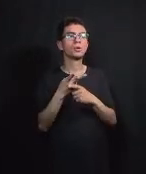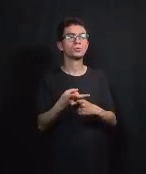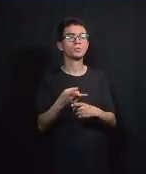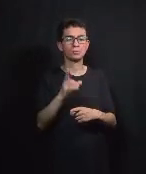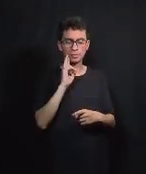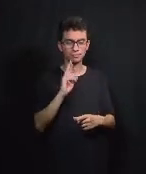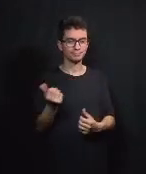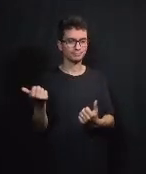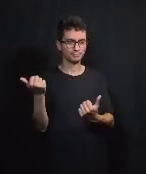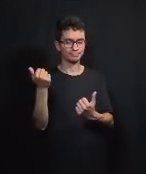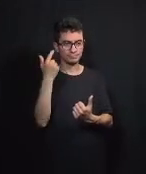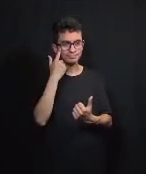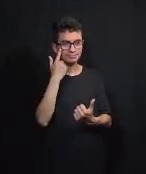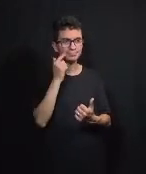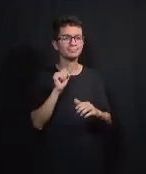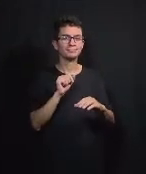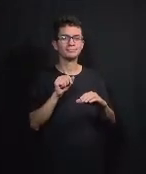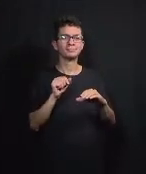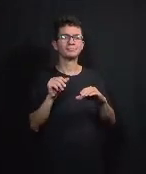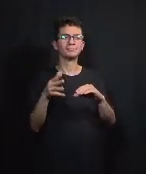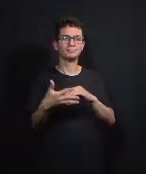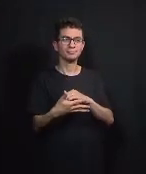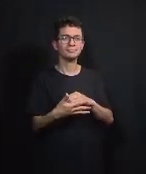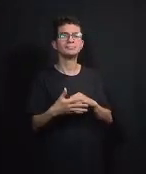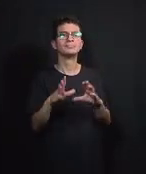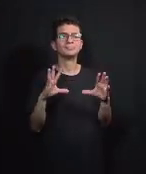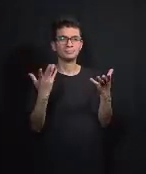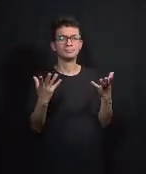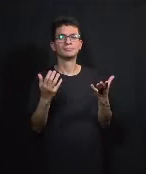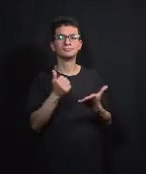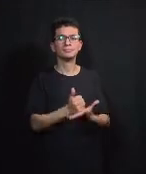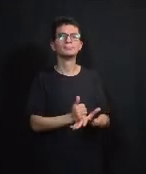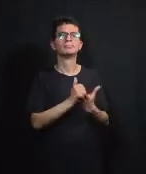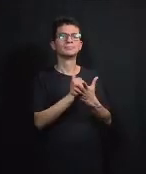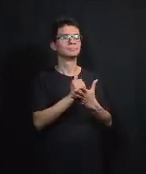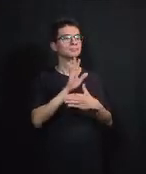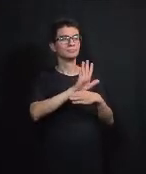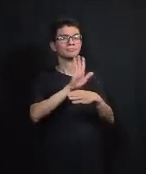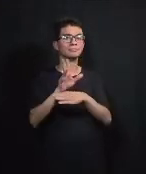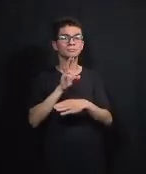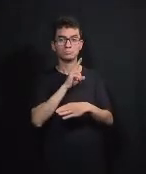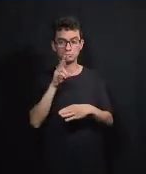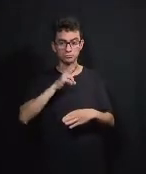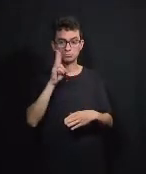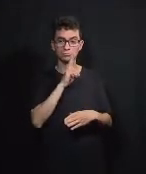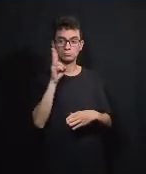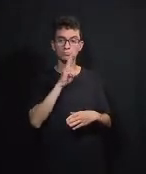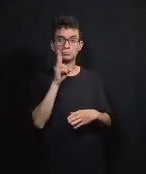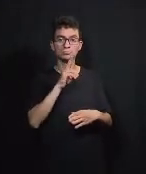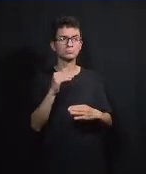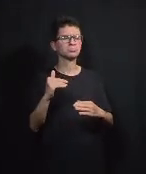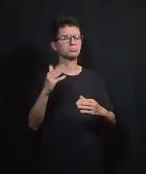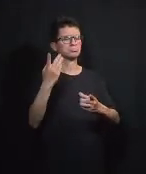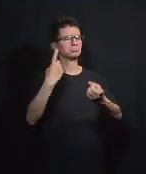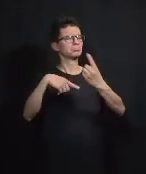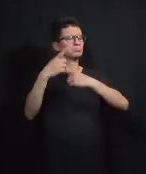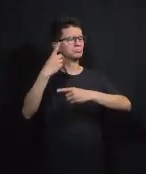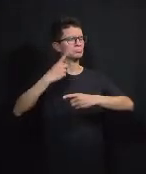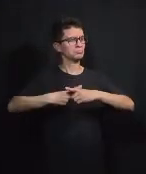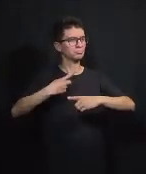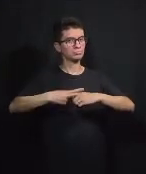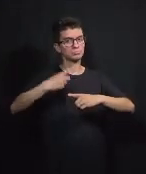questão. Veio a pandemia, veio o auxílio emergencial, a popularidade do presidente aumentou. Então, num país com